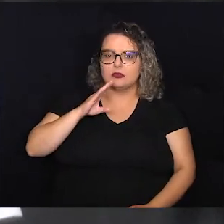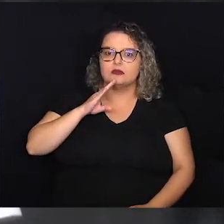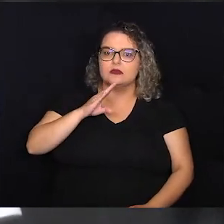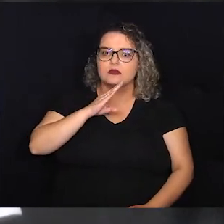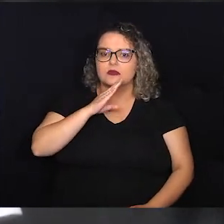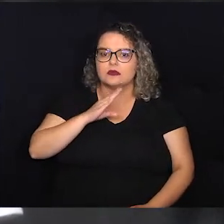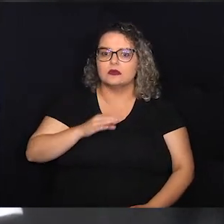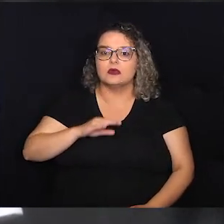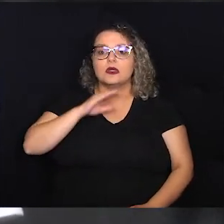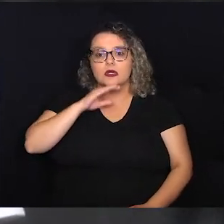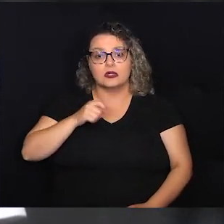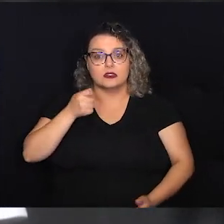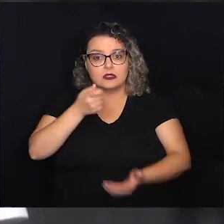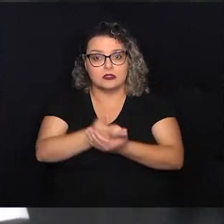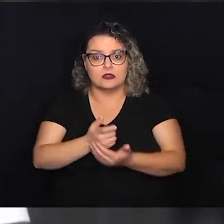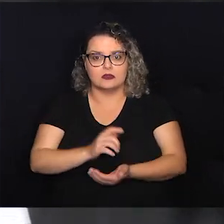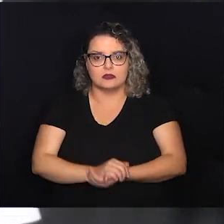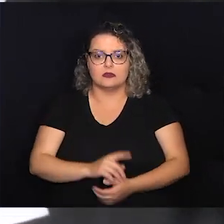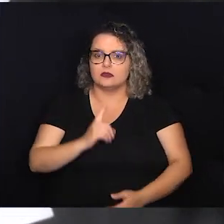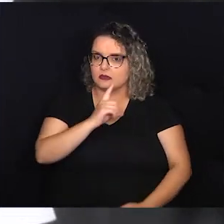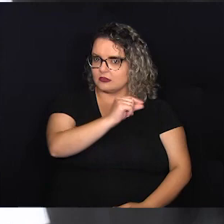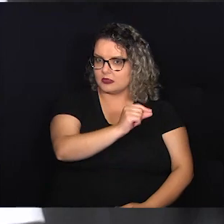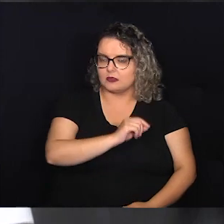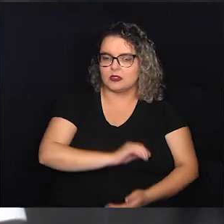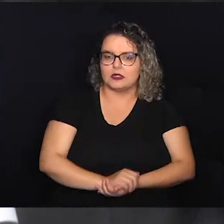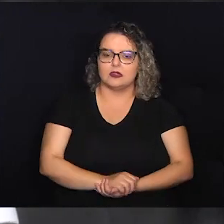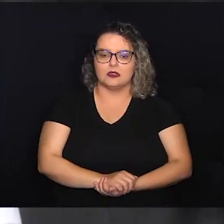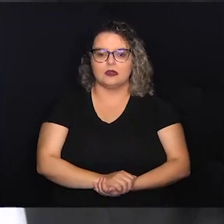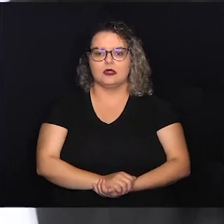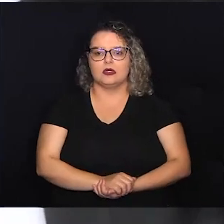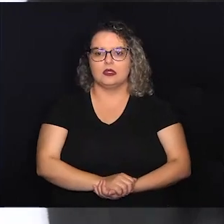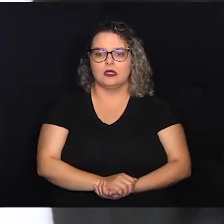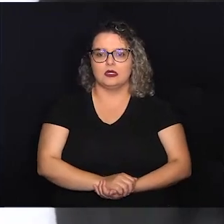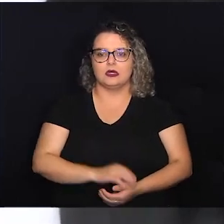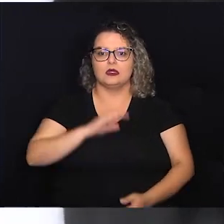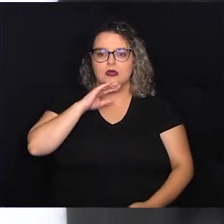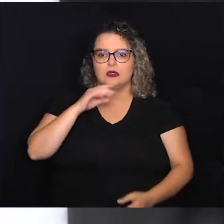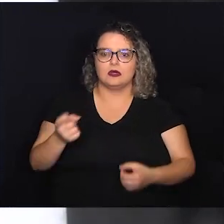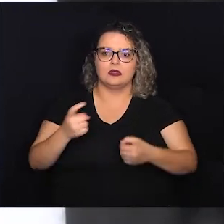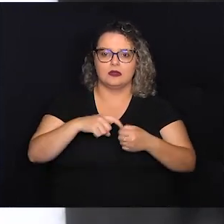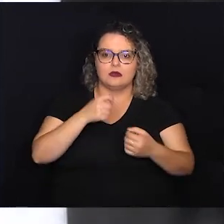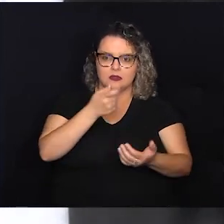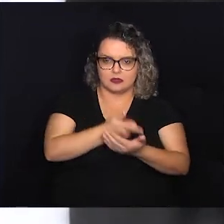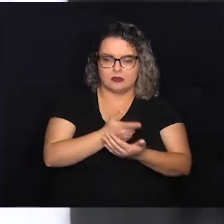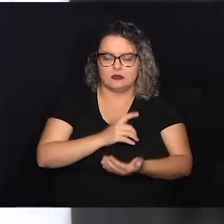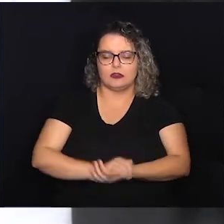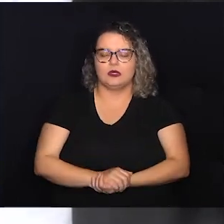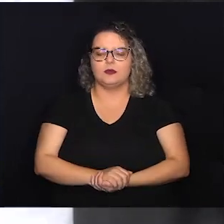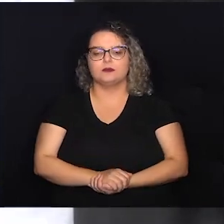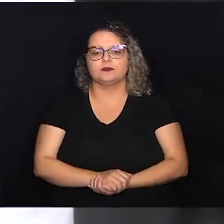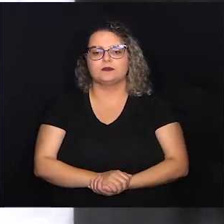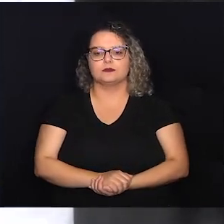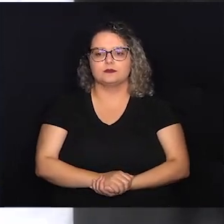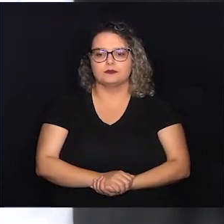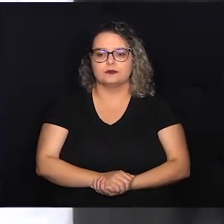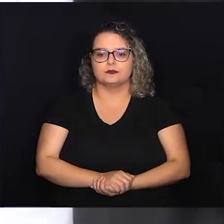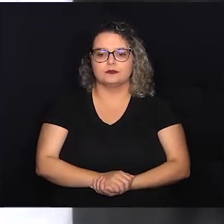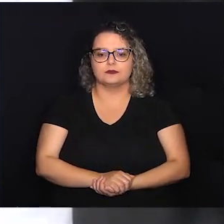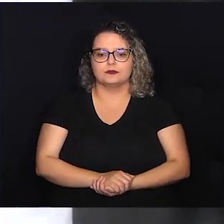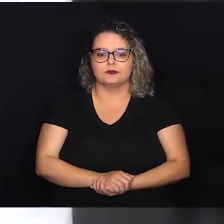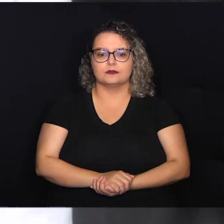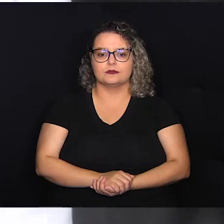dono do bar: à tarde eu passo aqui e pago, e fui embora. À tarde, eu voltei para pagar.